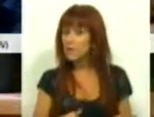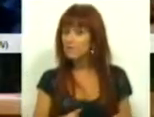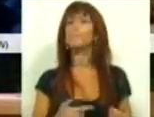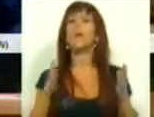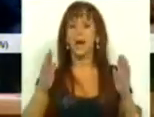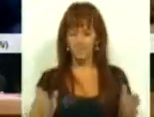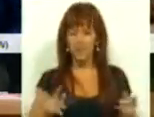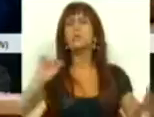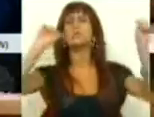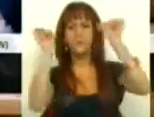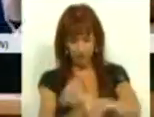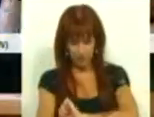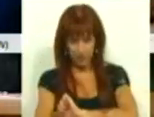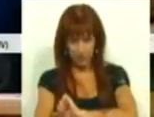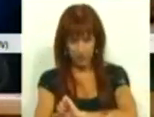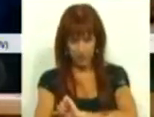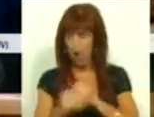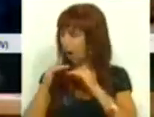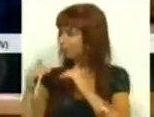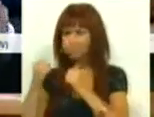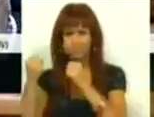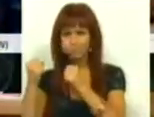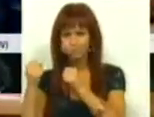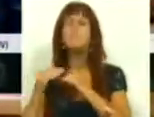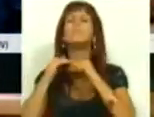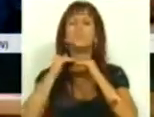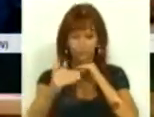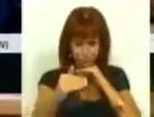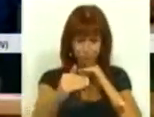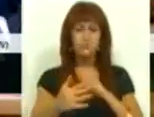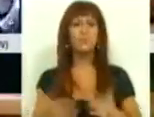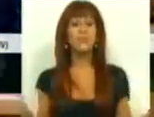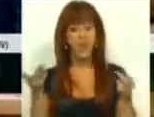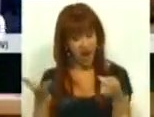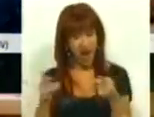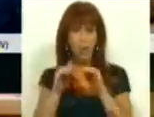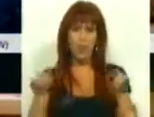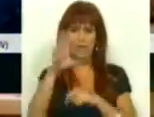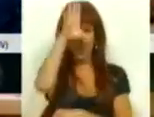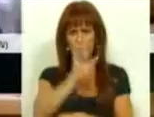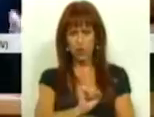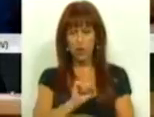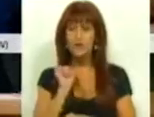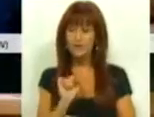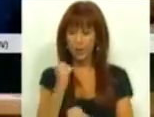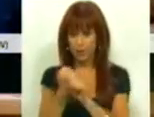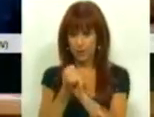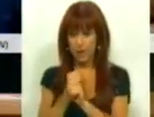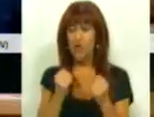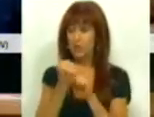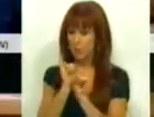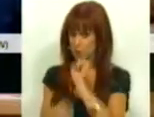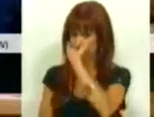É preciso transformar o insustentável em sustentável. E é ao nível do Estado, do seu papel e das